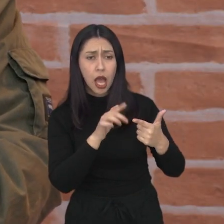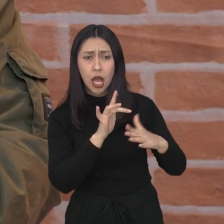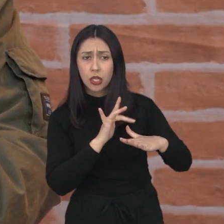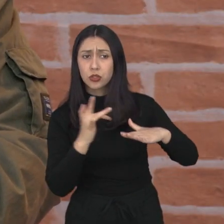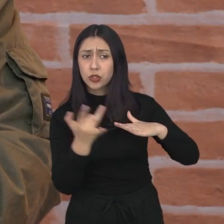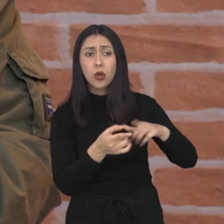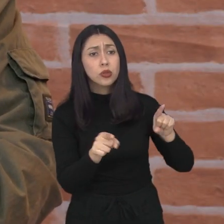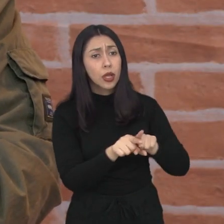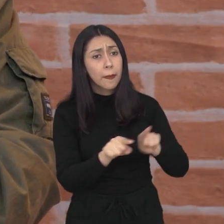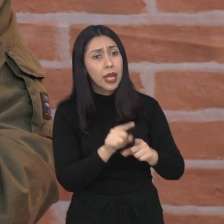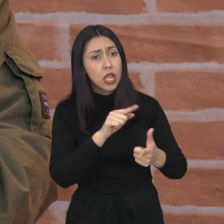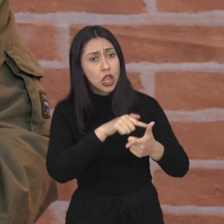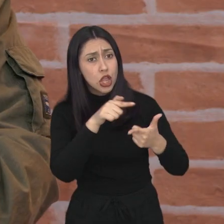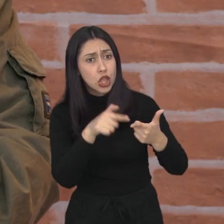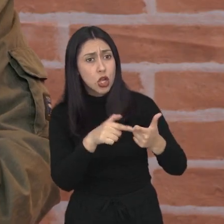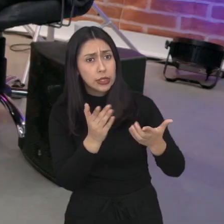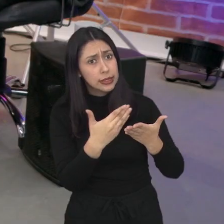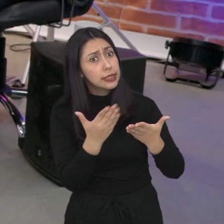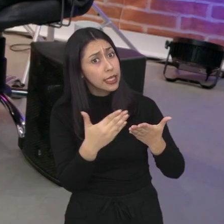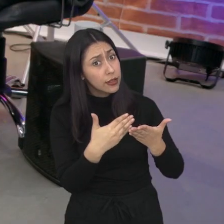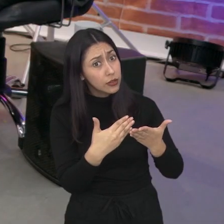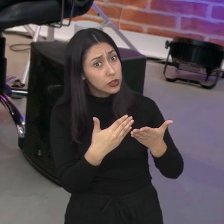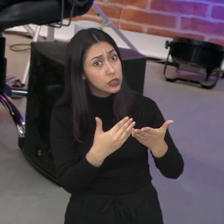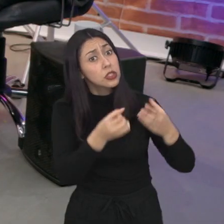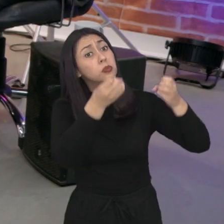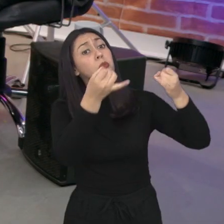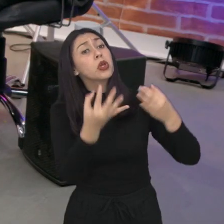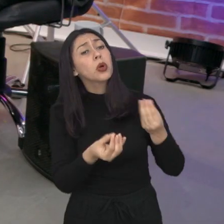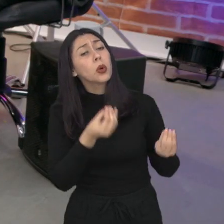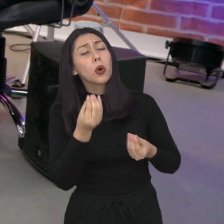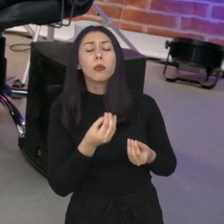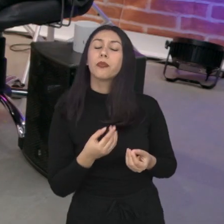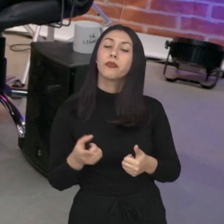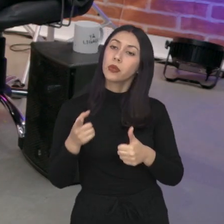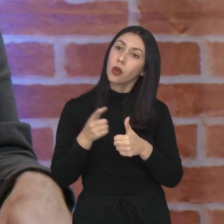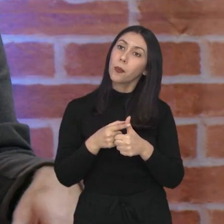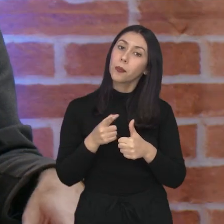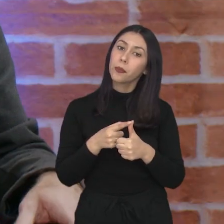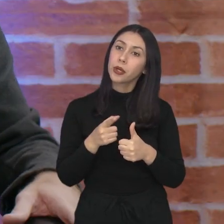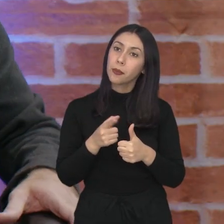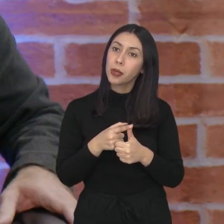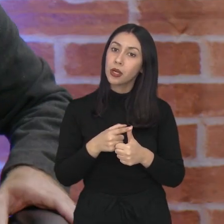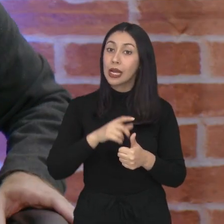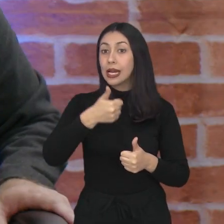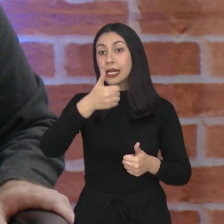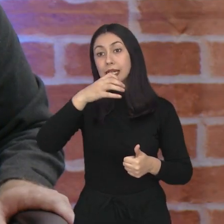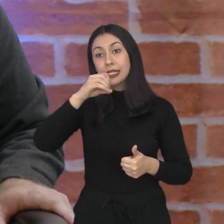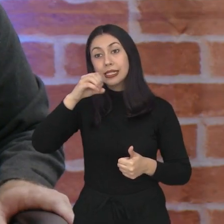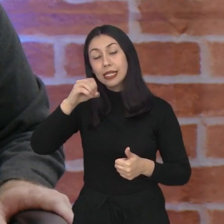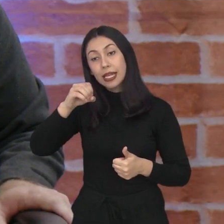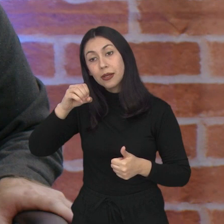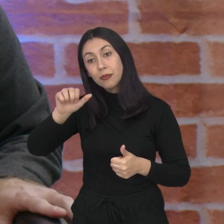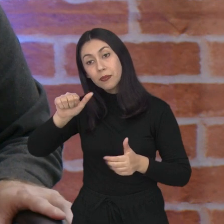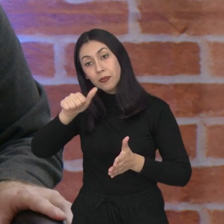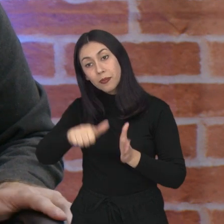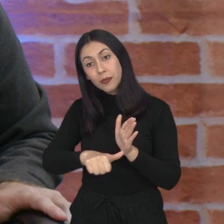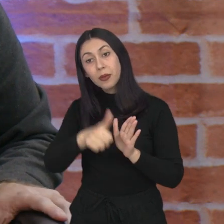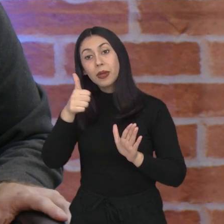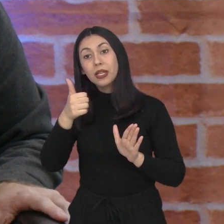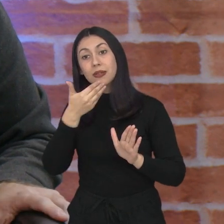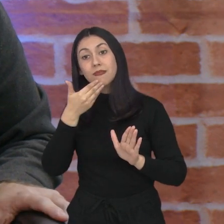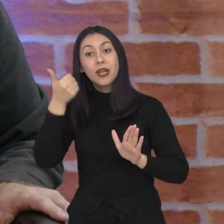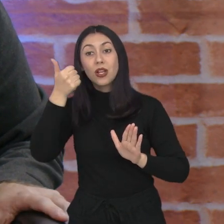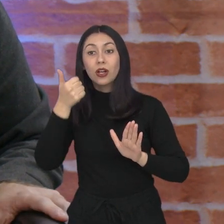você publicou 2 livros também, né? 2 Conta livros. um pouco pra gente disso aí, como é que foi? Meu primeiro livro foi As 100 Primeiras e Melhores Tirinhas de Andrício de